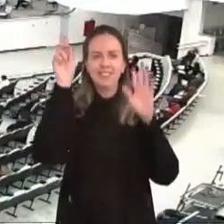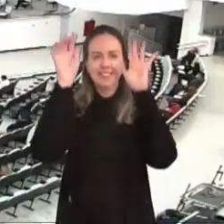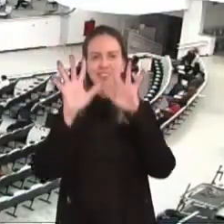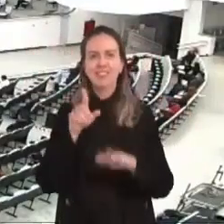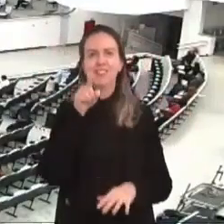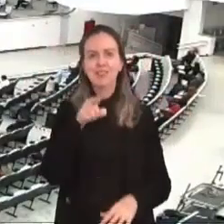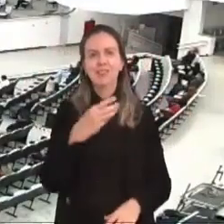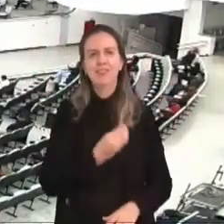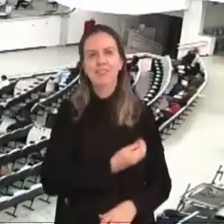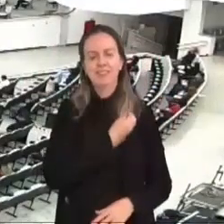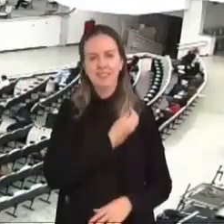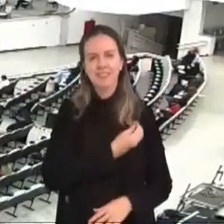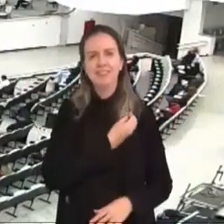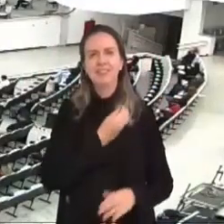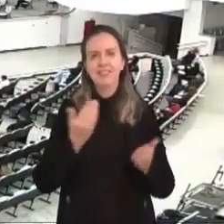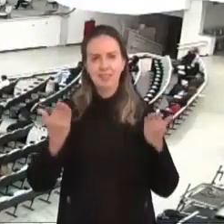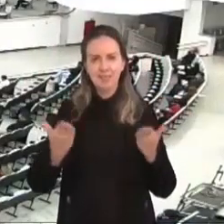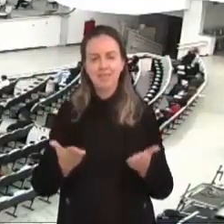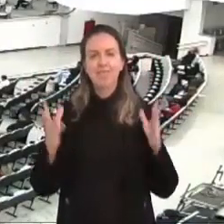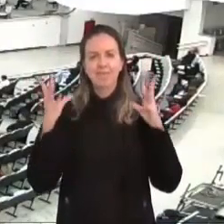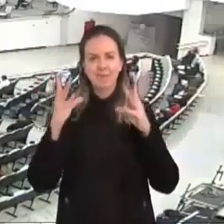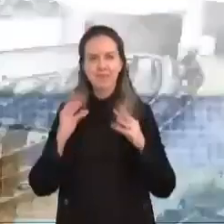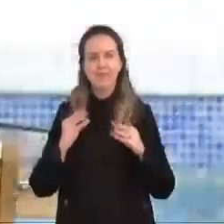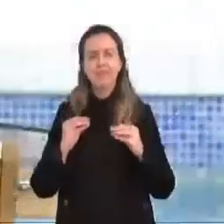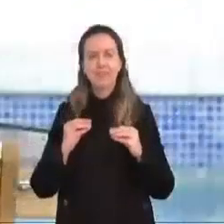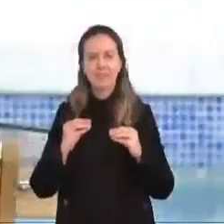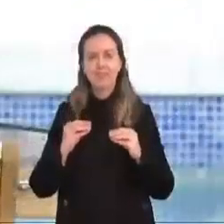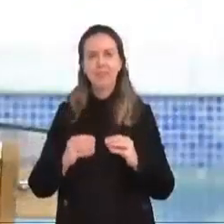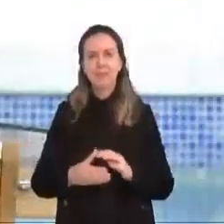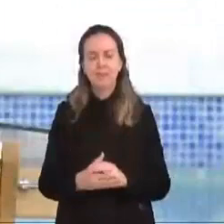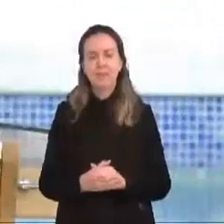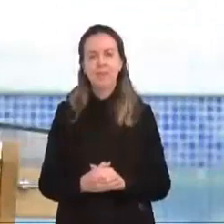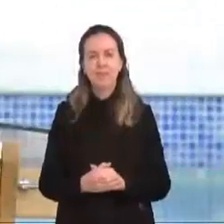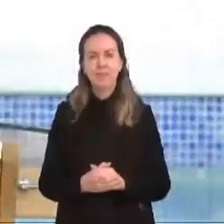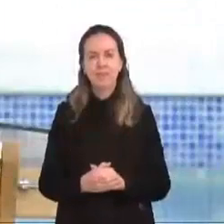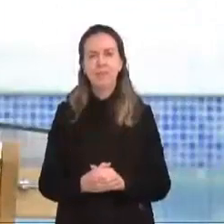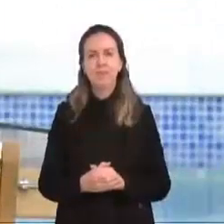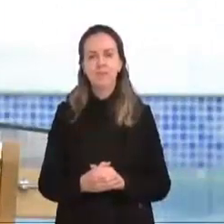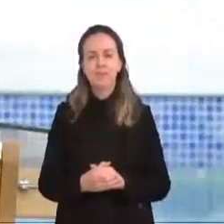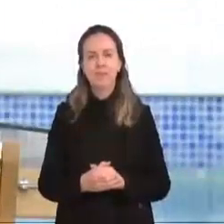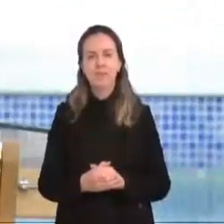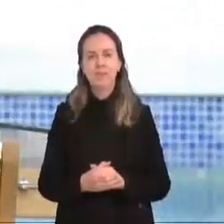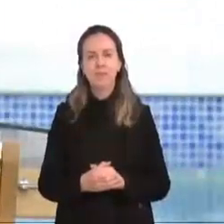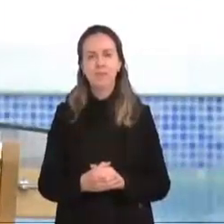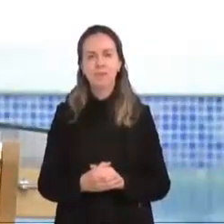Oh, glória a Deus. Oh, glória a Deus.